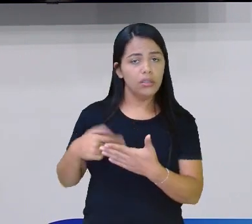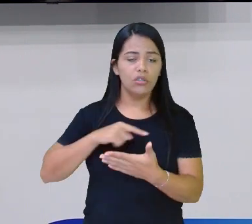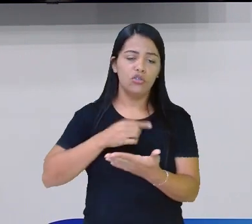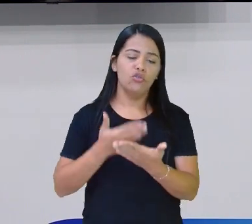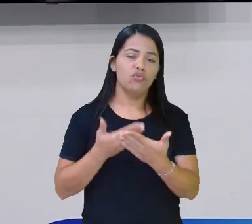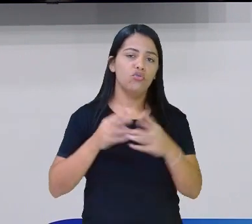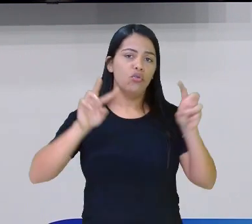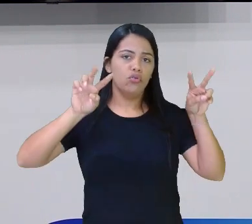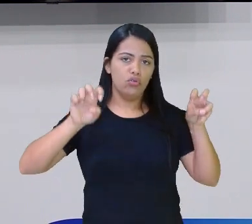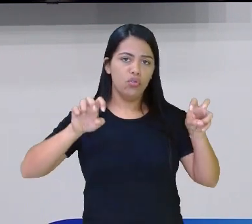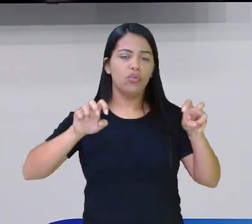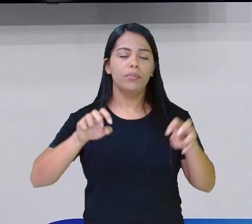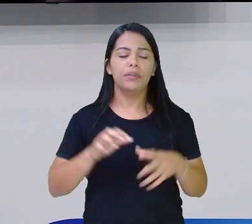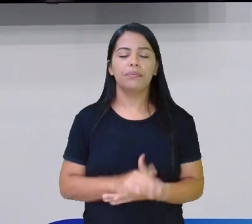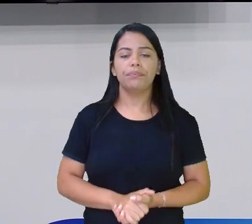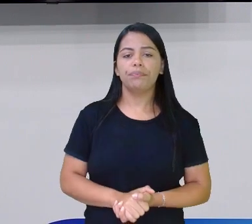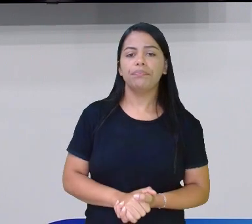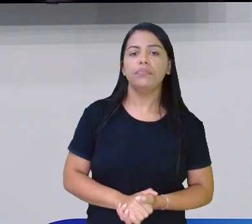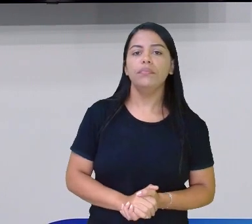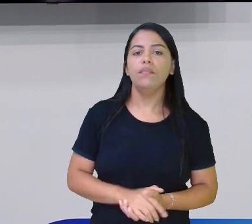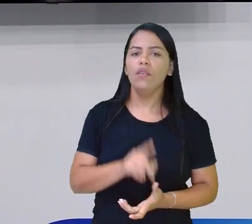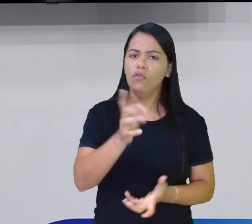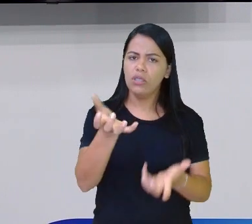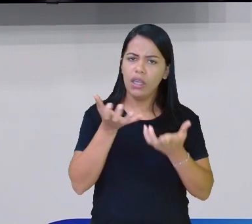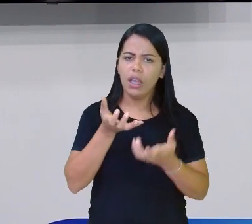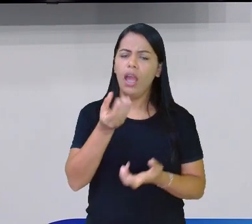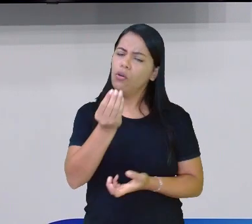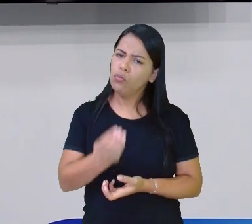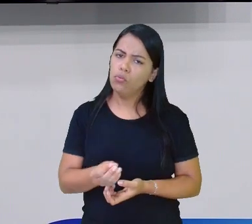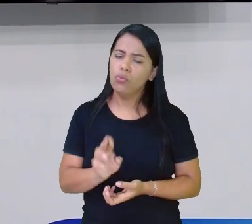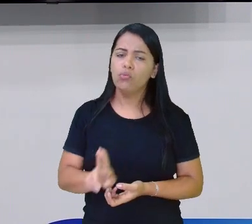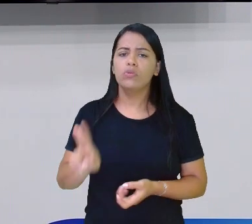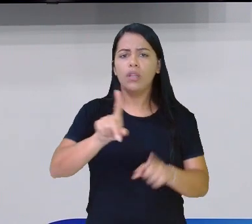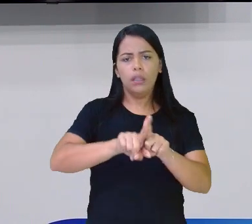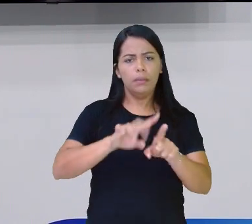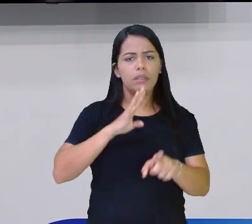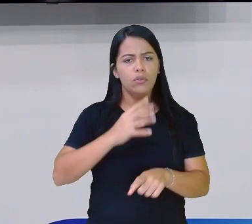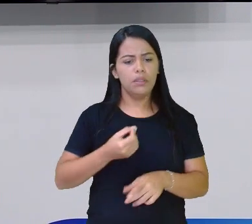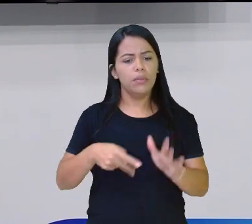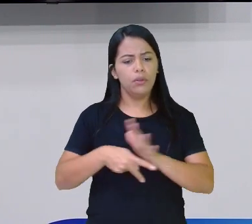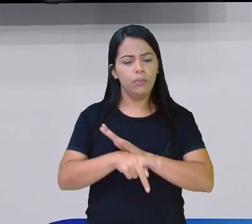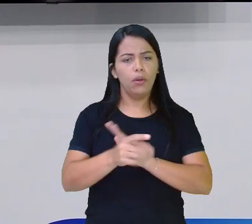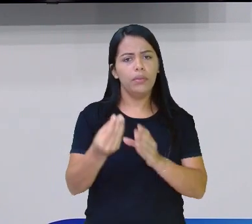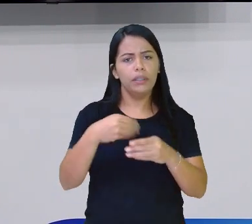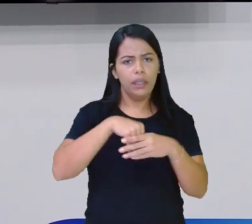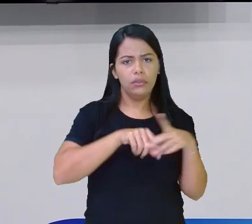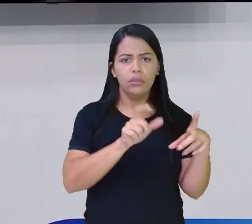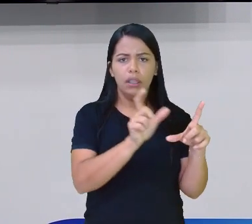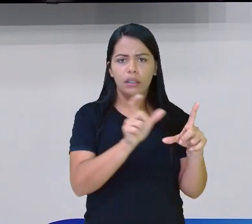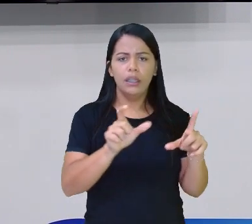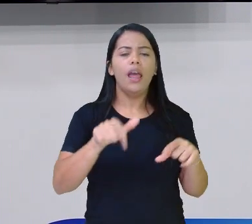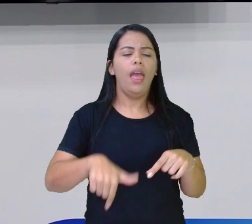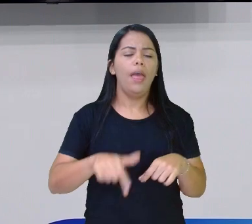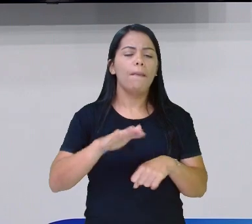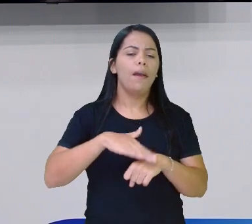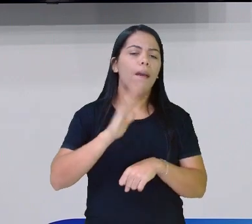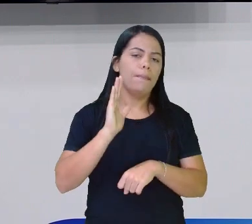na tirinha. Então, tendo o tema, fica mais prático ter as personagens.